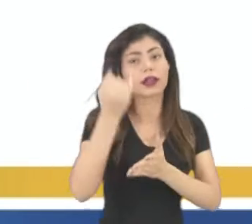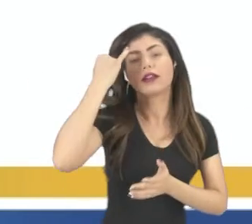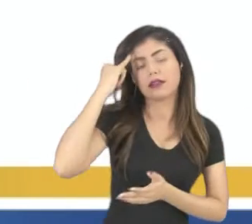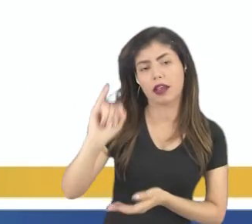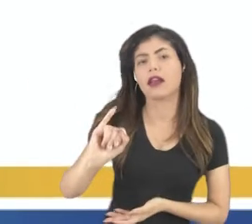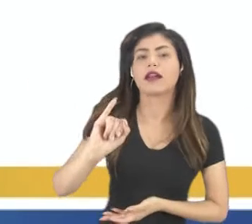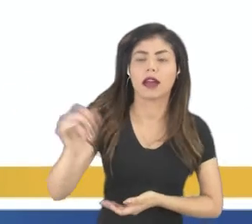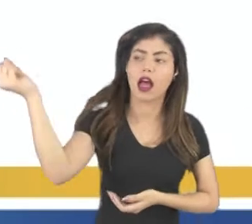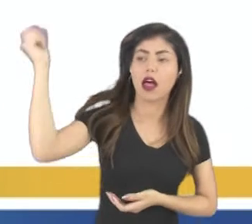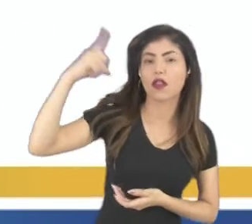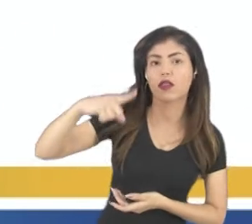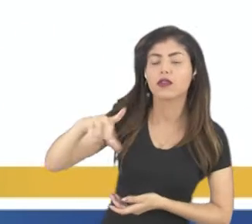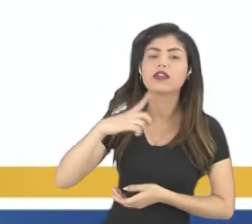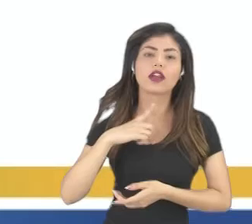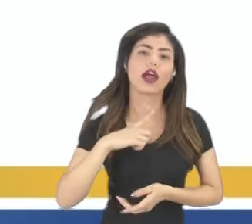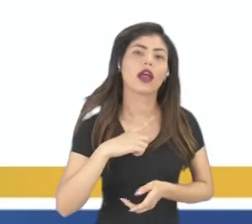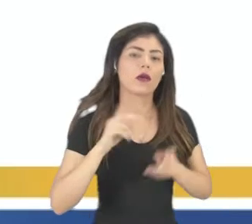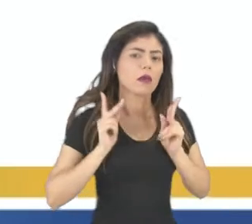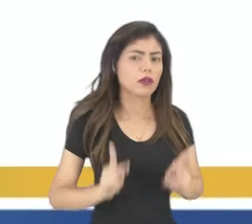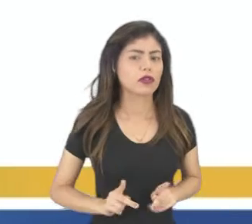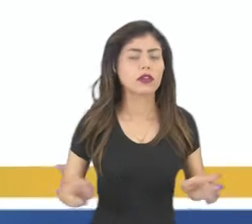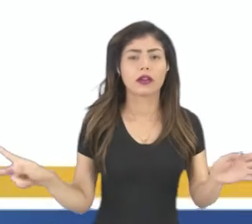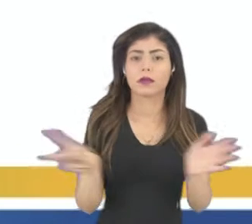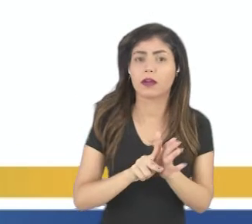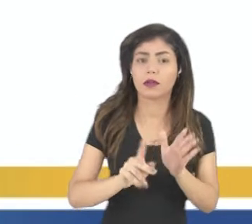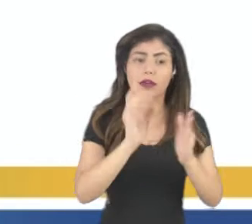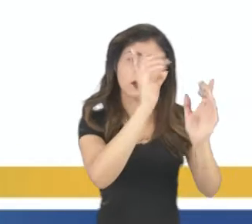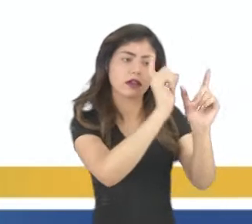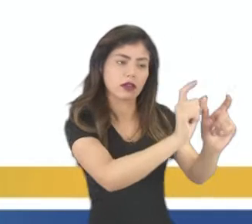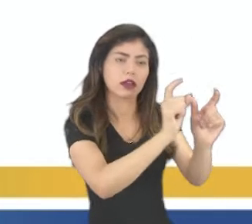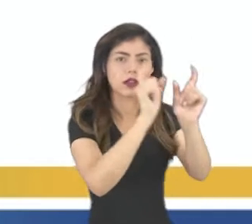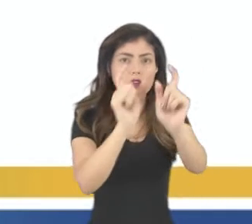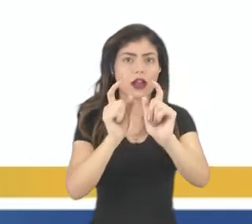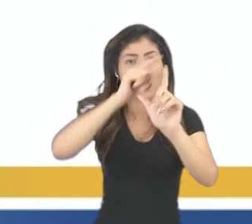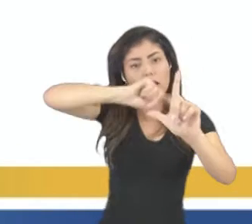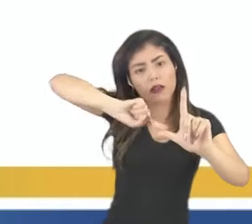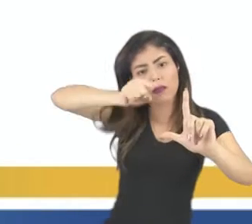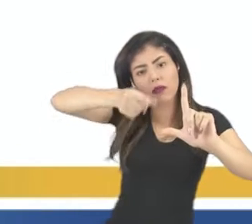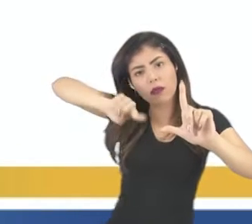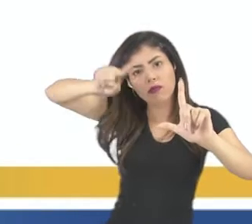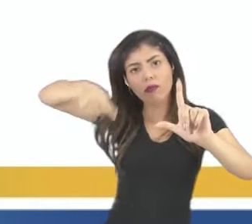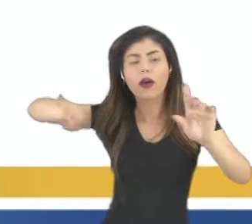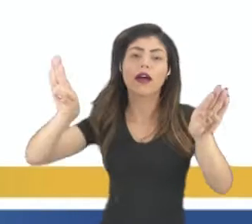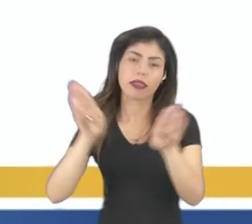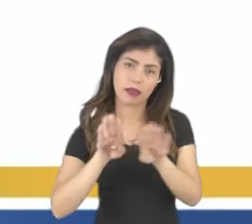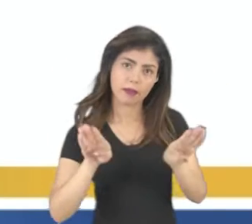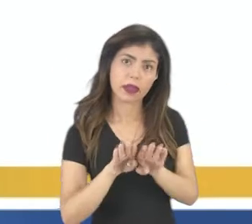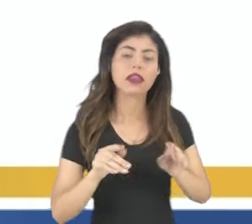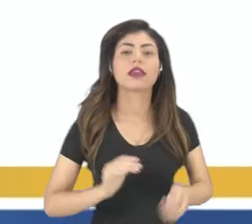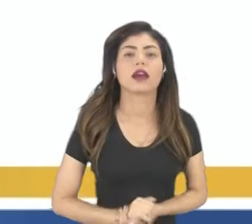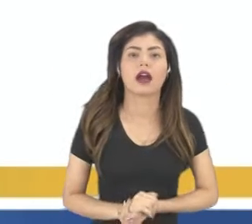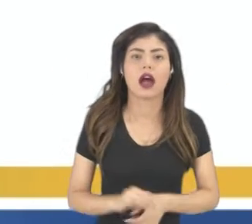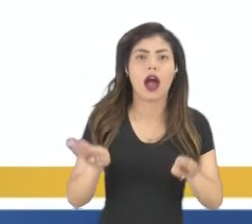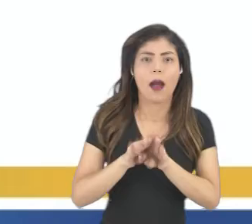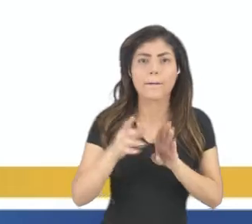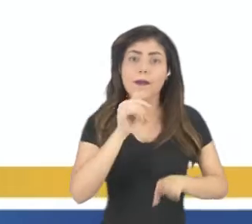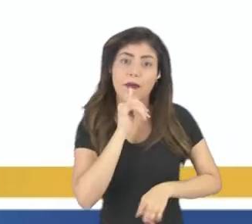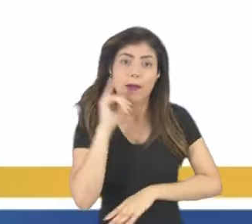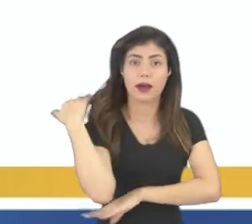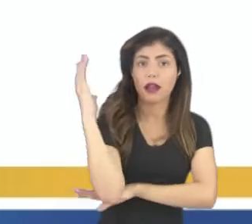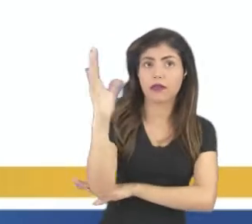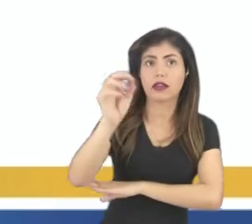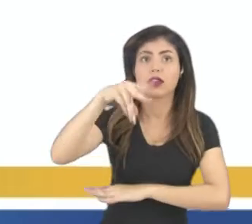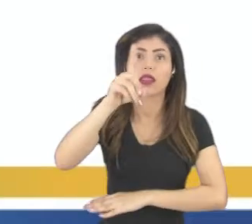já pega essas E daqui a luz ela se comporta como partícula e como onda Além disso os comportamentos ficou chamado de natureza do ao